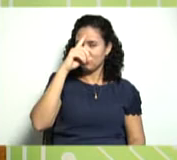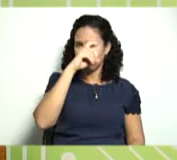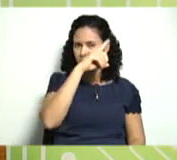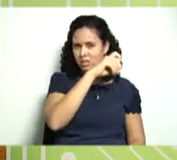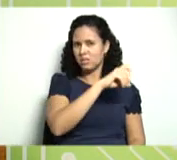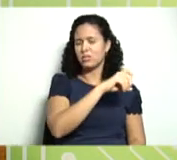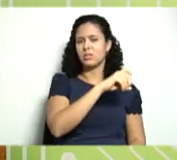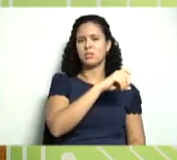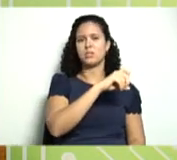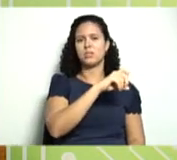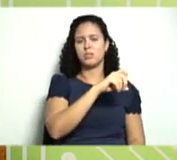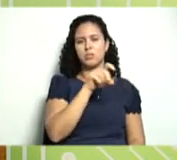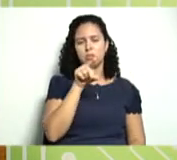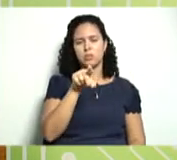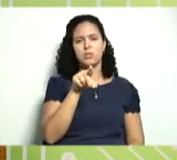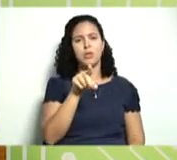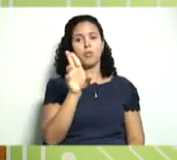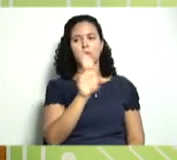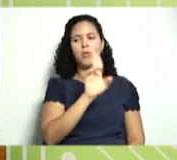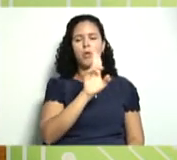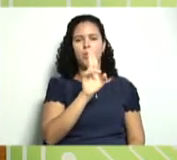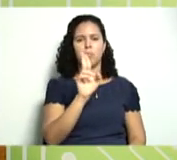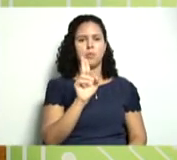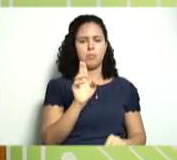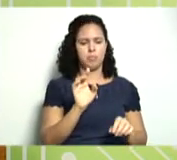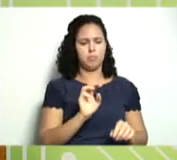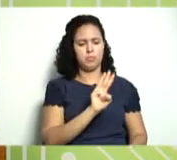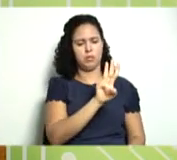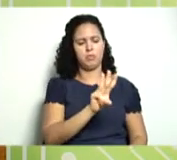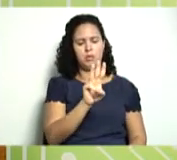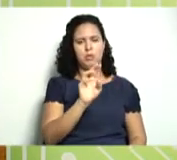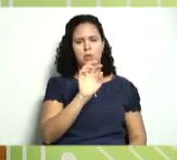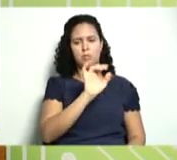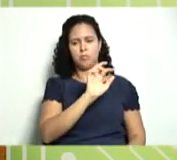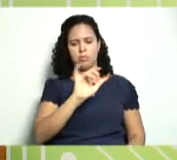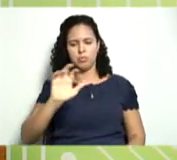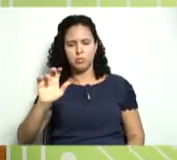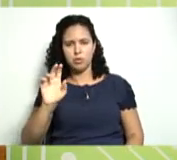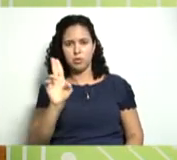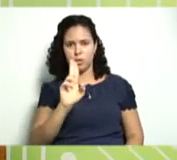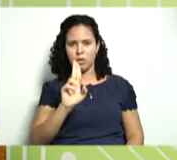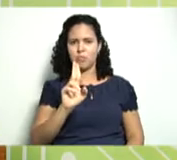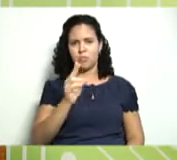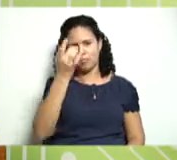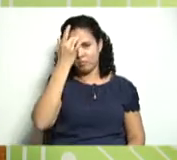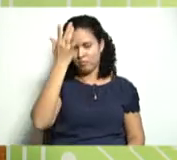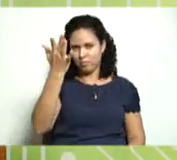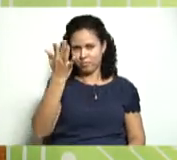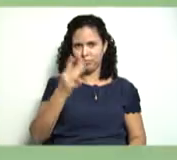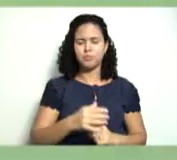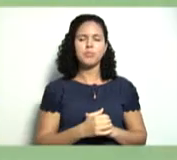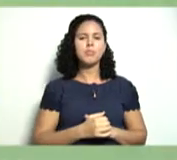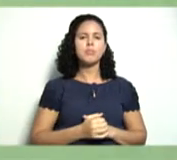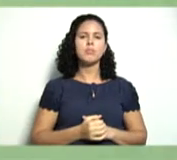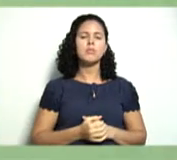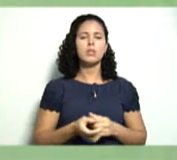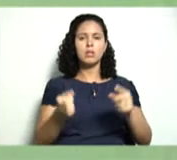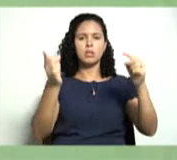você cita o nome bem simples de utilizar mas vamos trabalhar isso mais pra frente o tcp